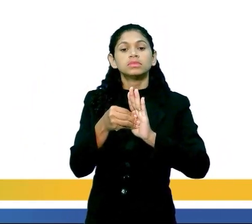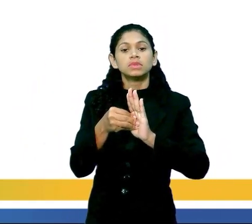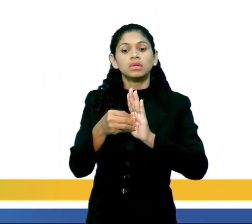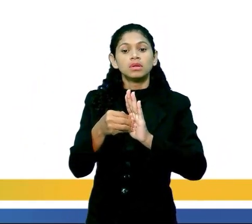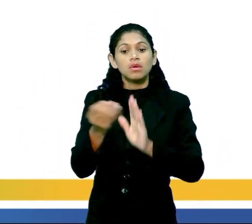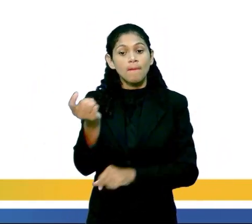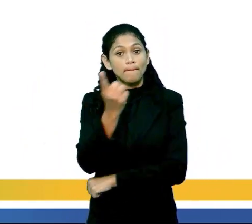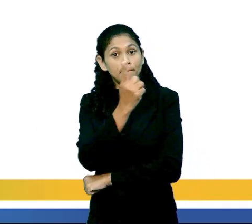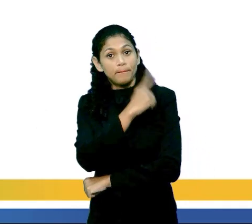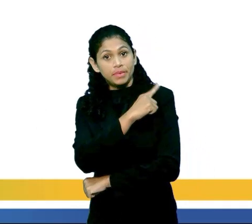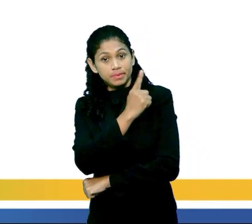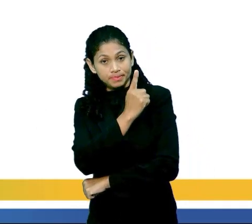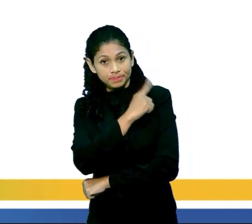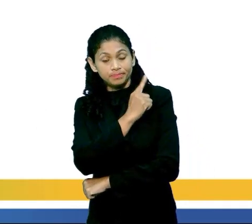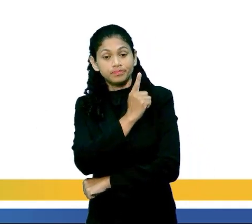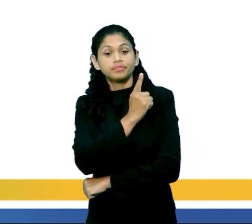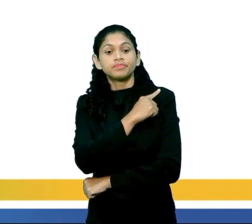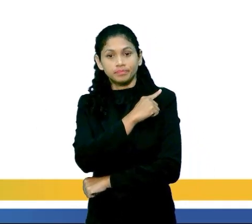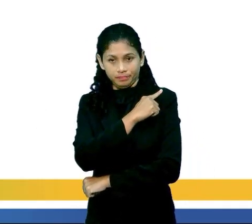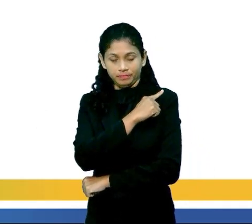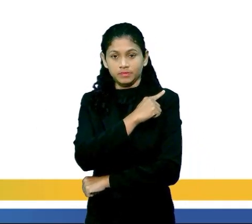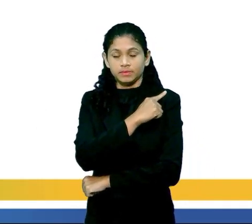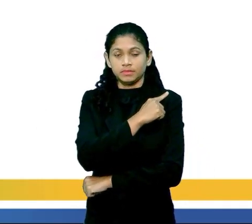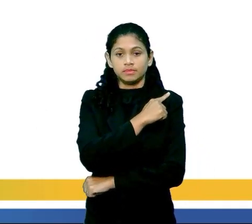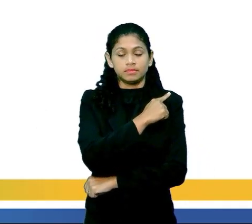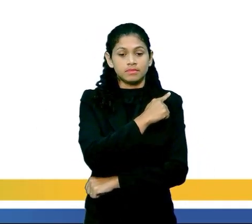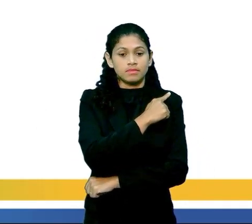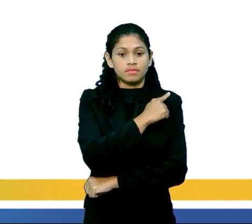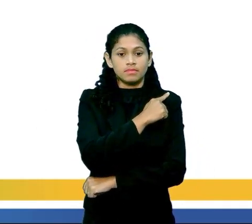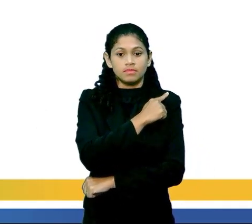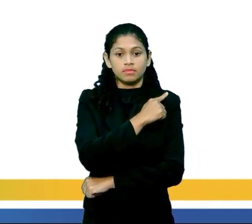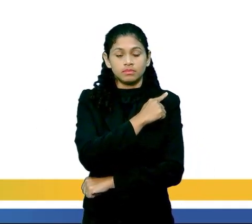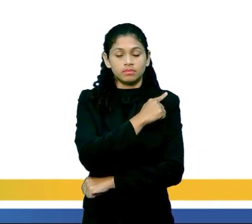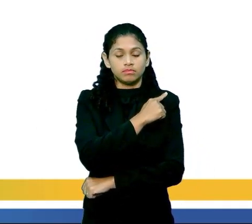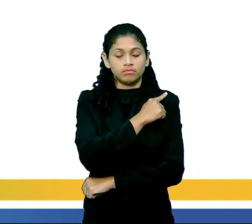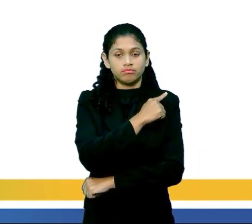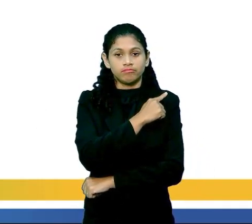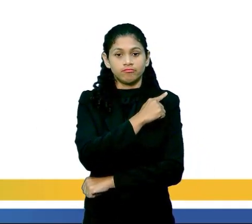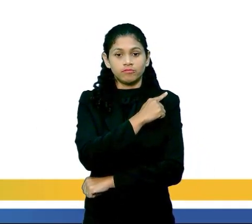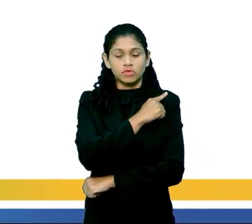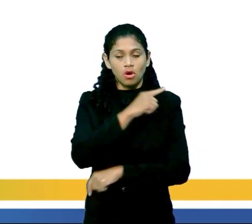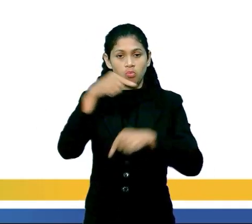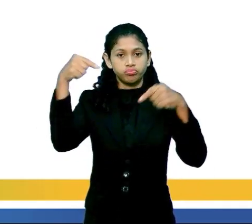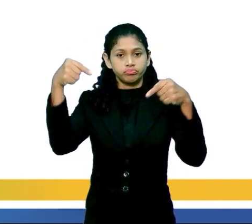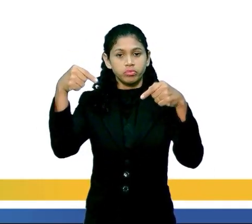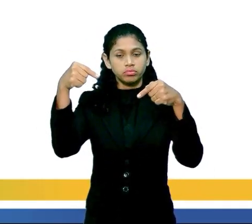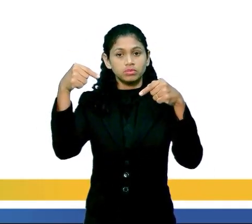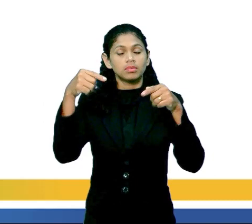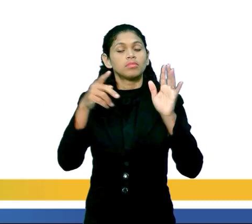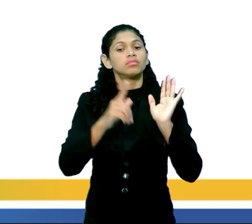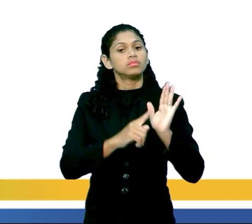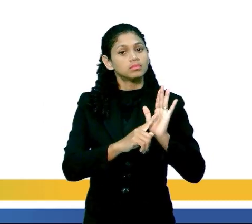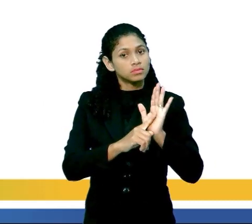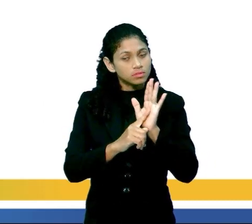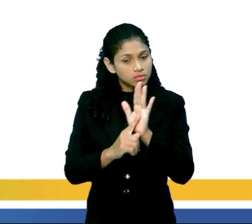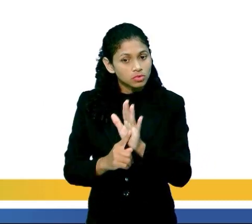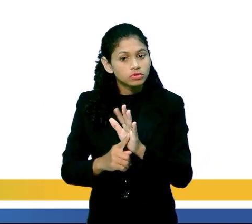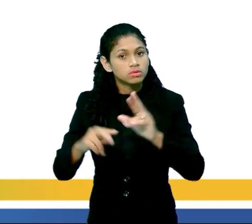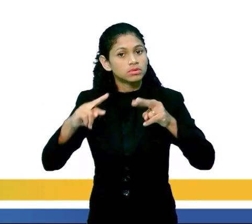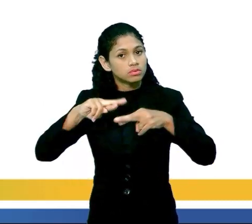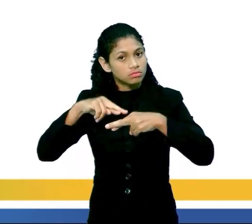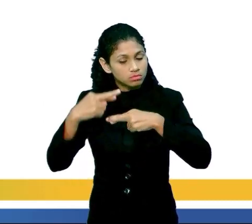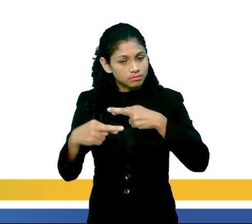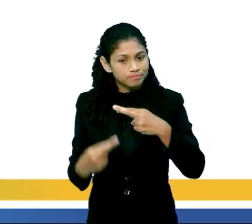do ensino médio, as setinhas aí, destacando a referência bibliográfica, qual o nosso